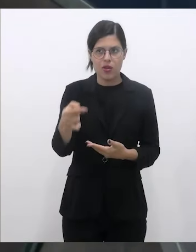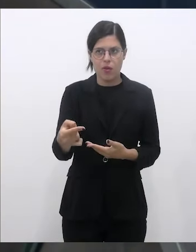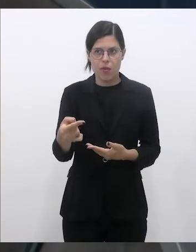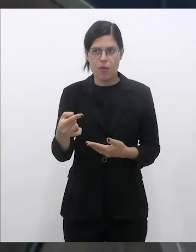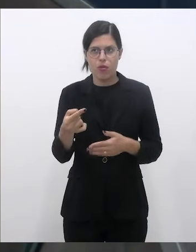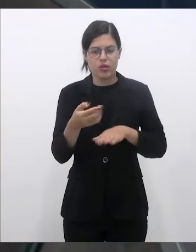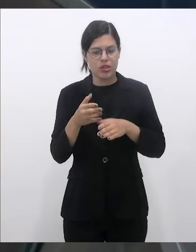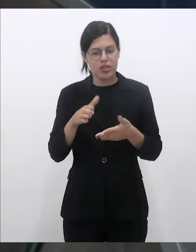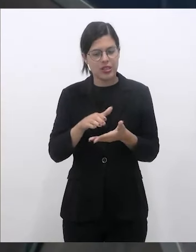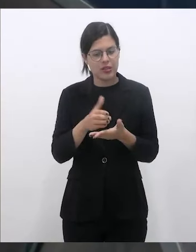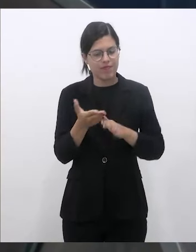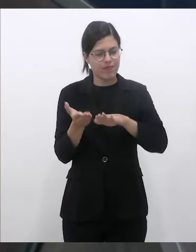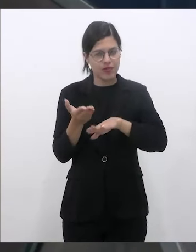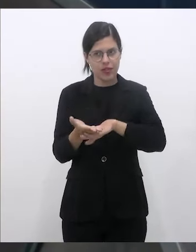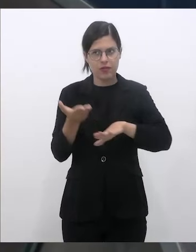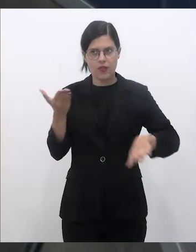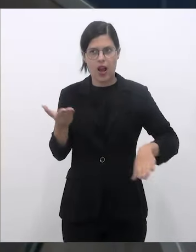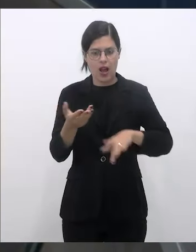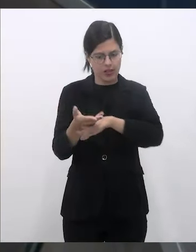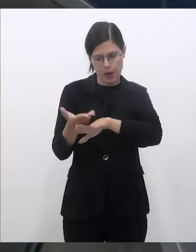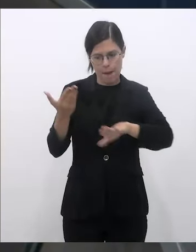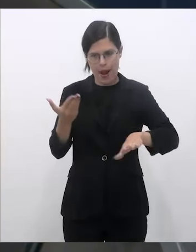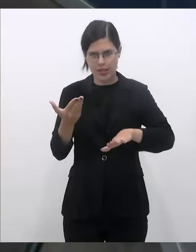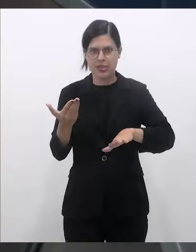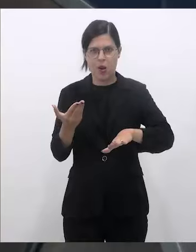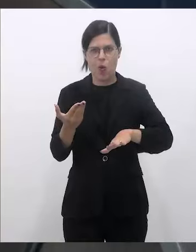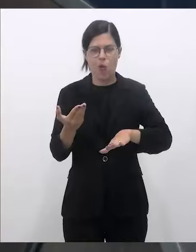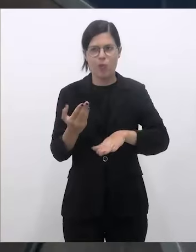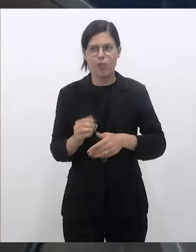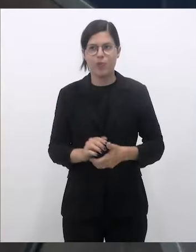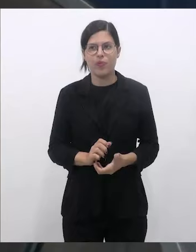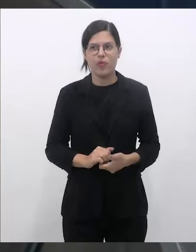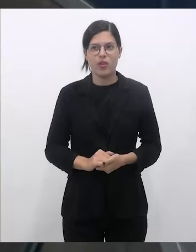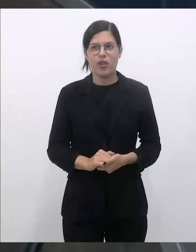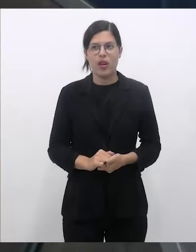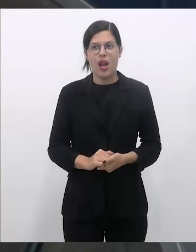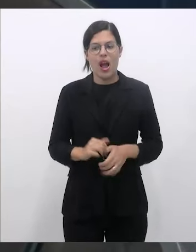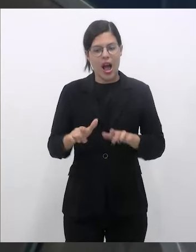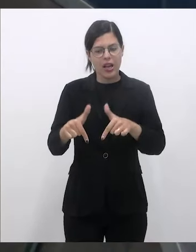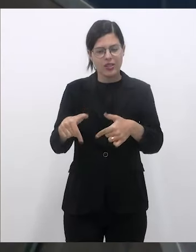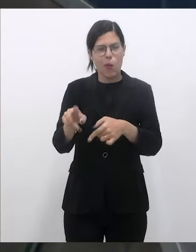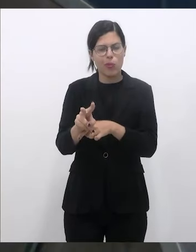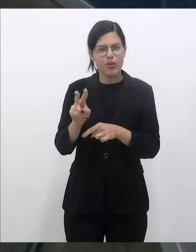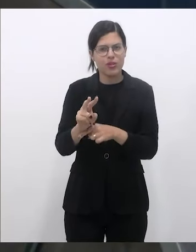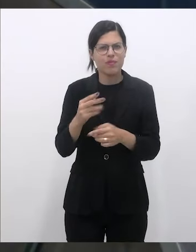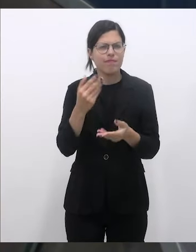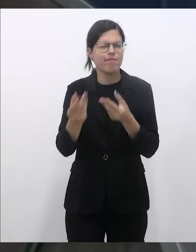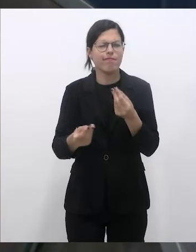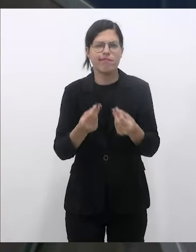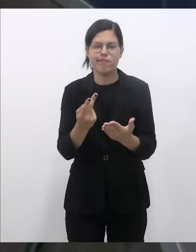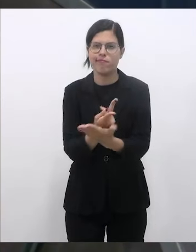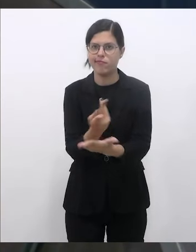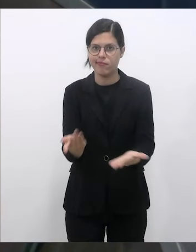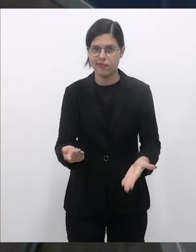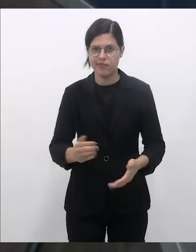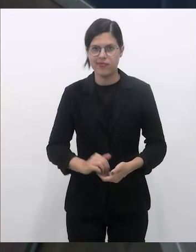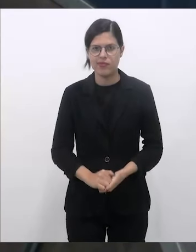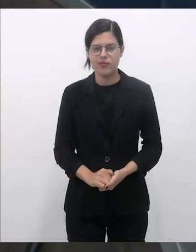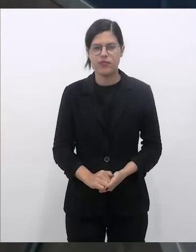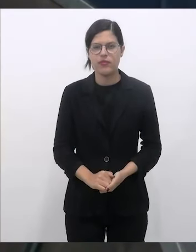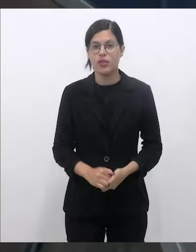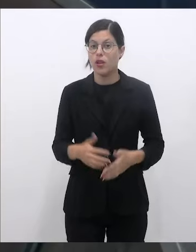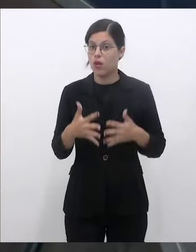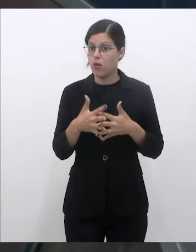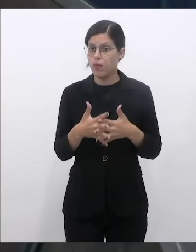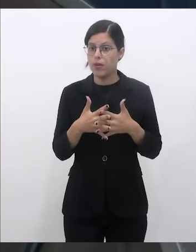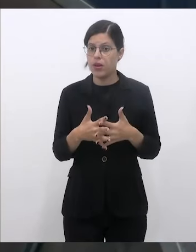a esse suposto afastamento? Não, separação de corpos. Né? A medida protetiva. Como é que fica isso? Então